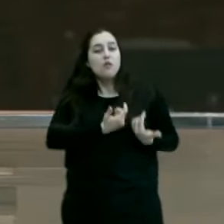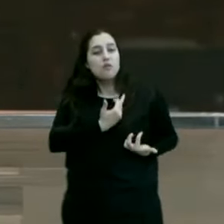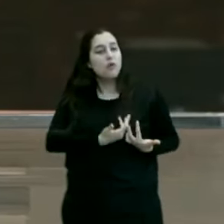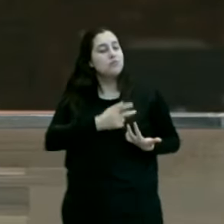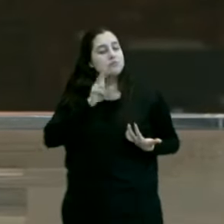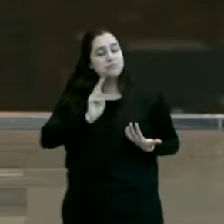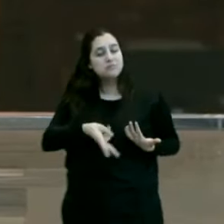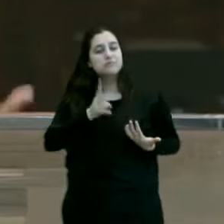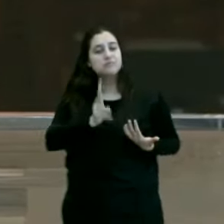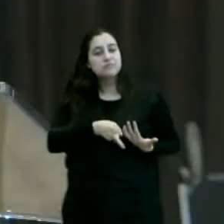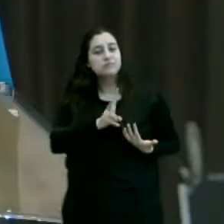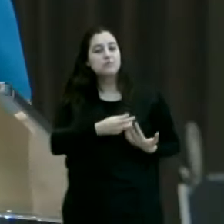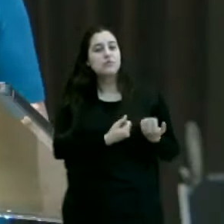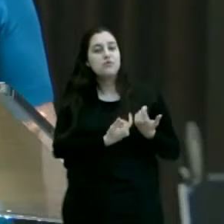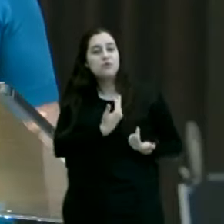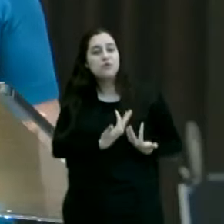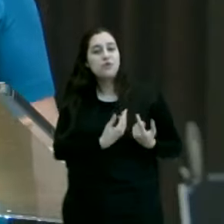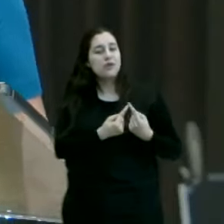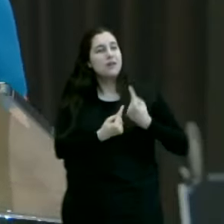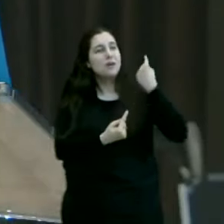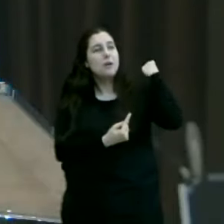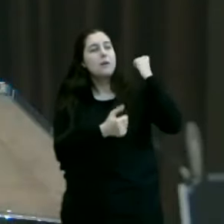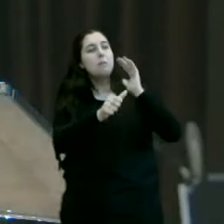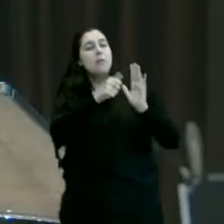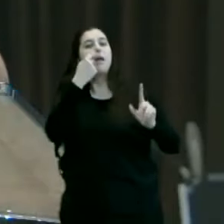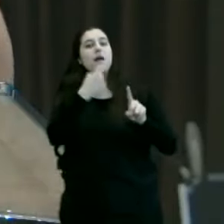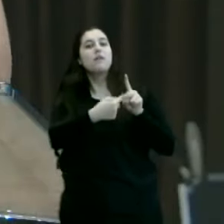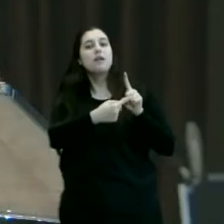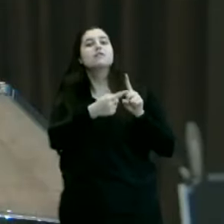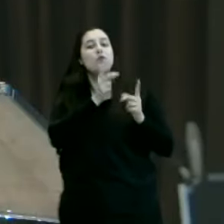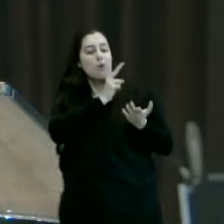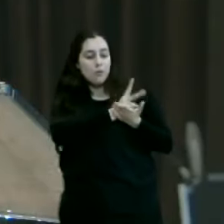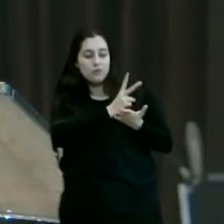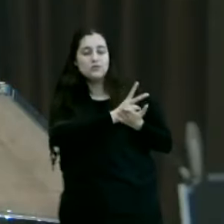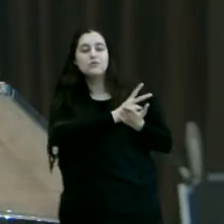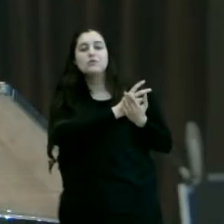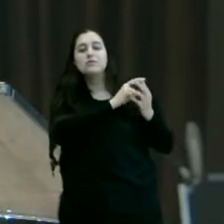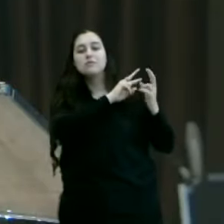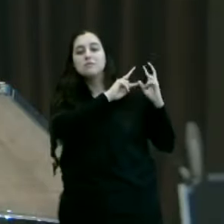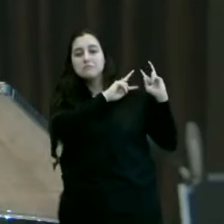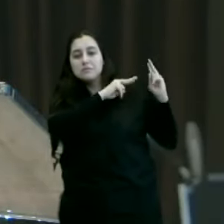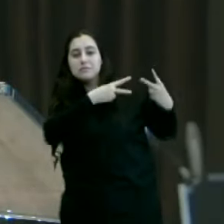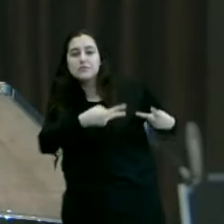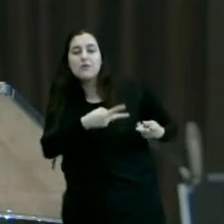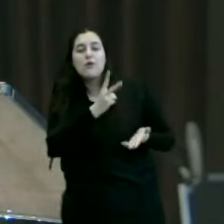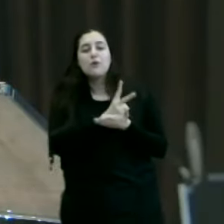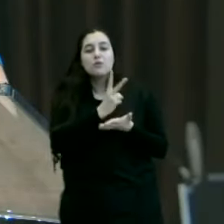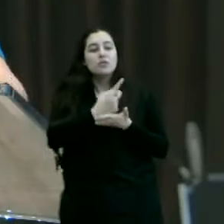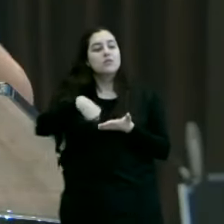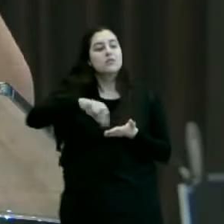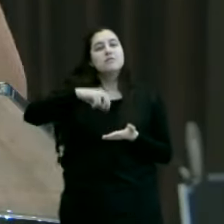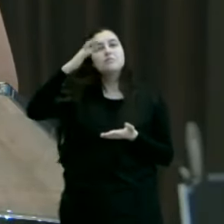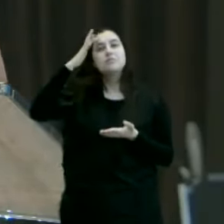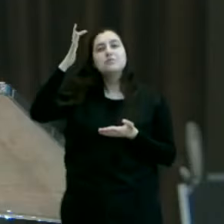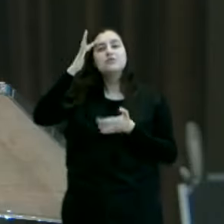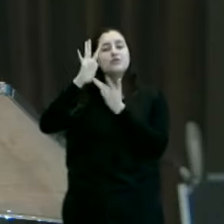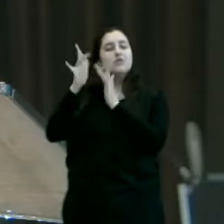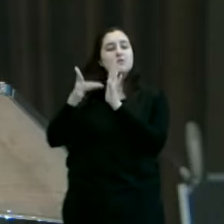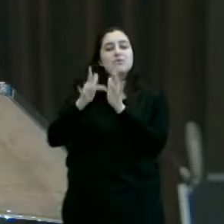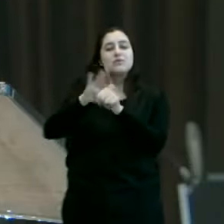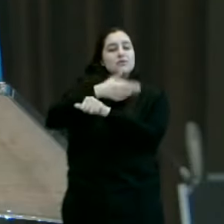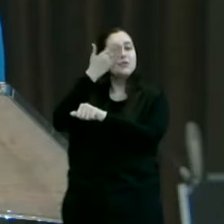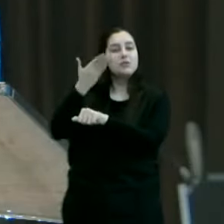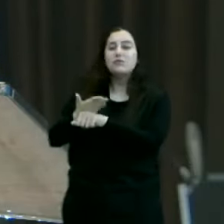nosso coração. O fogo do primeiro amor de fato. Quando nós pensamos em Jesus o dia todo, quando nós